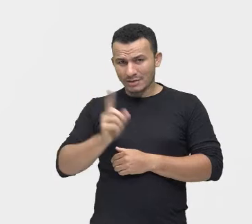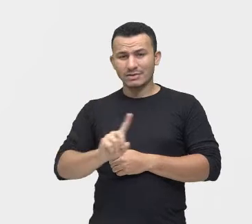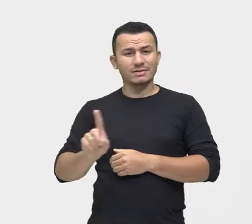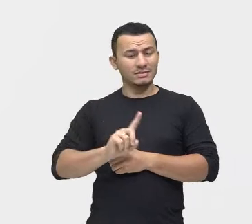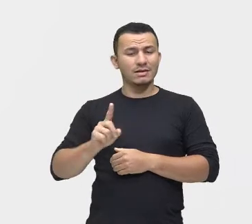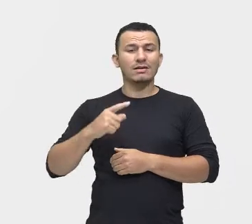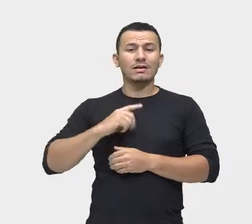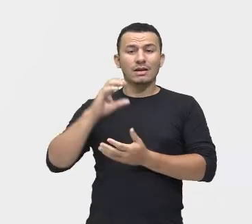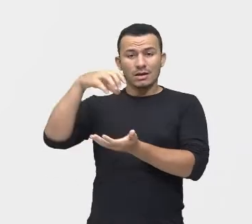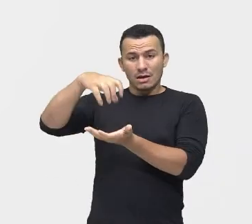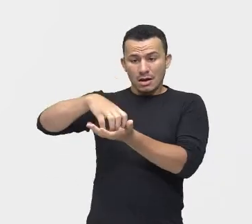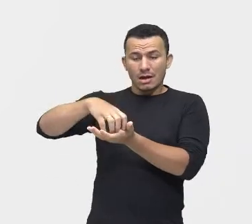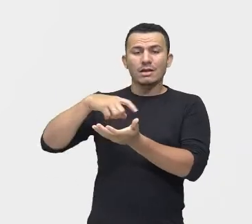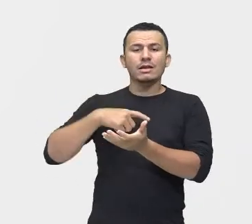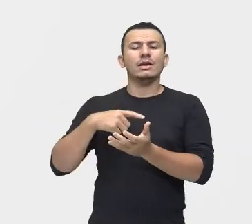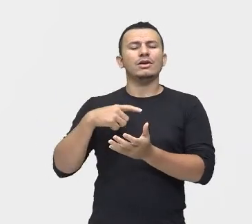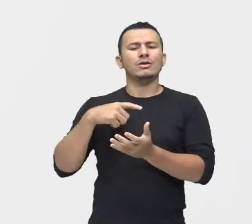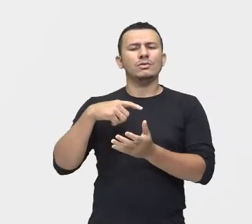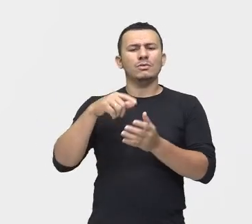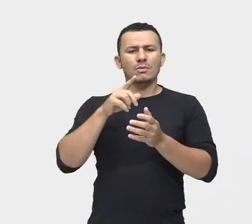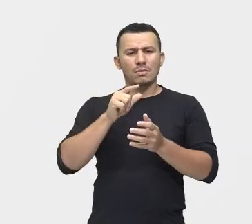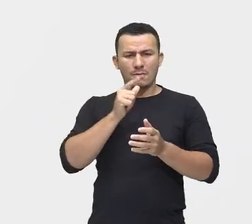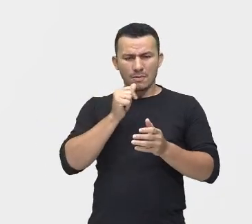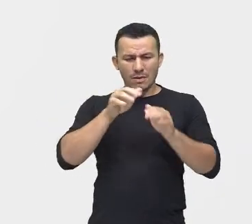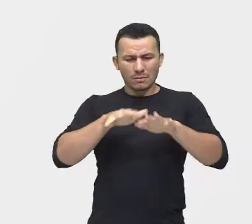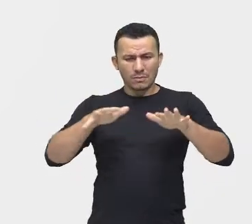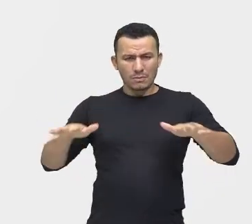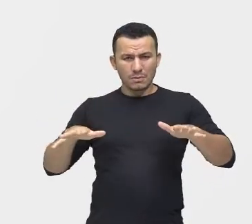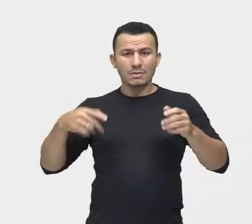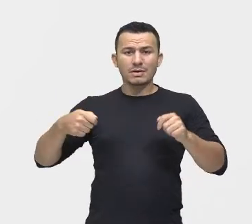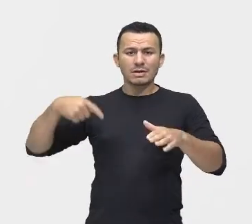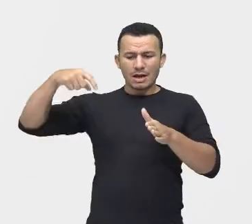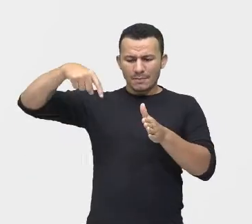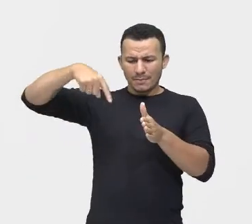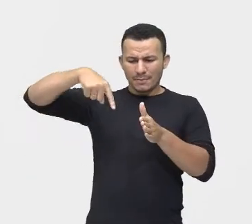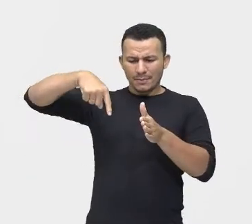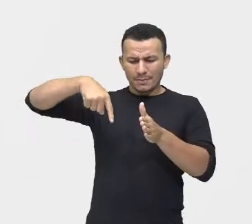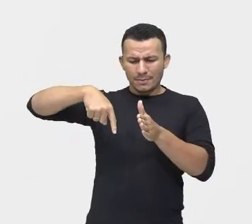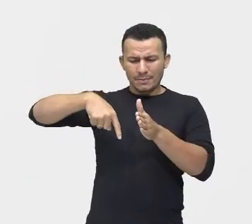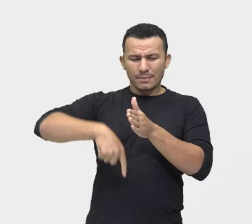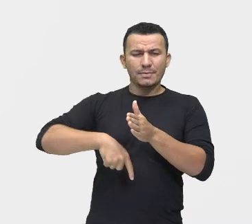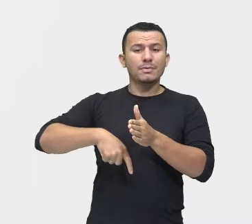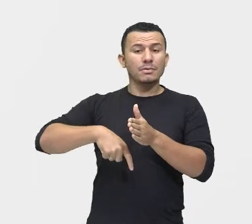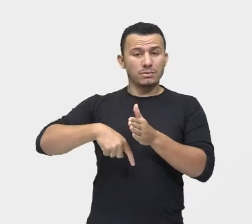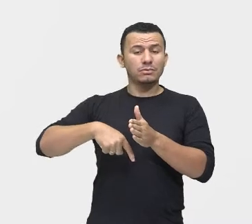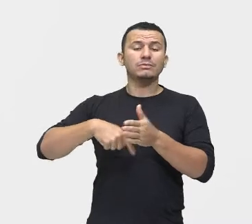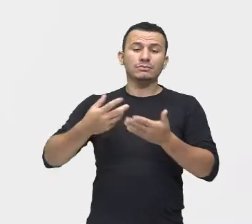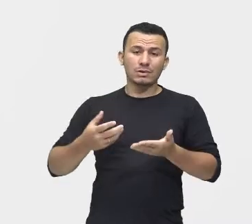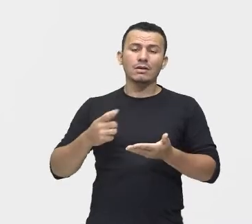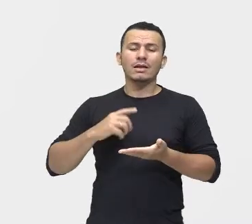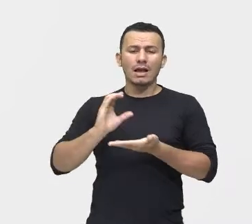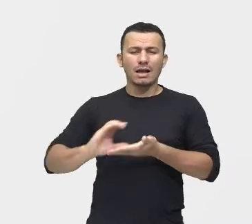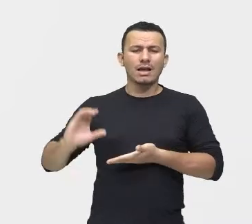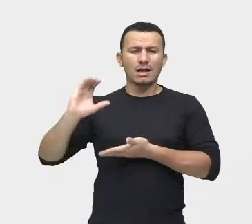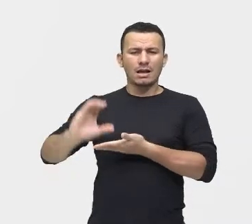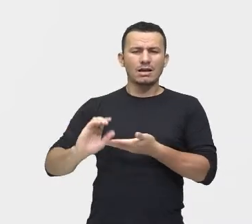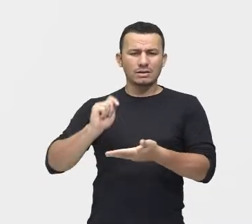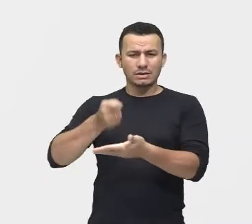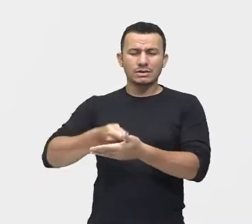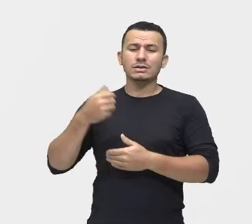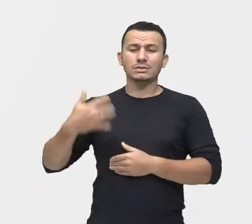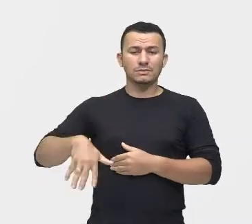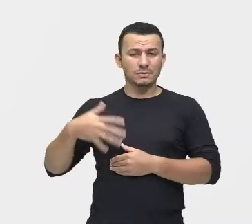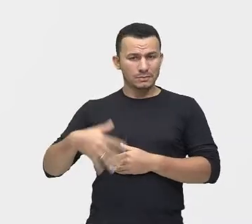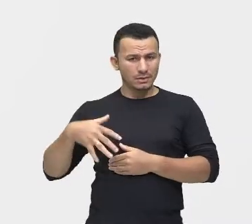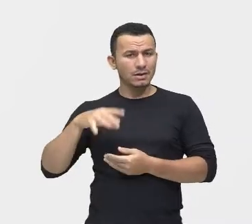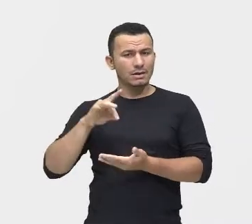uma estação no meio do mar e tem que perfurar o fundo do mar. Então há um alto custo, é muito caro,